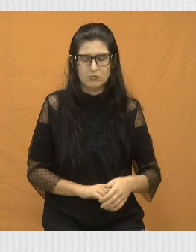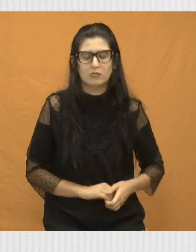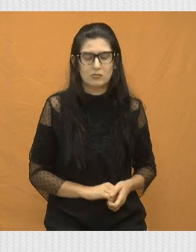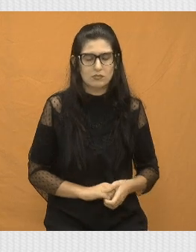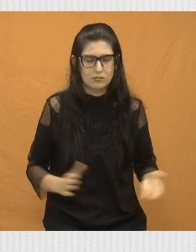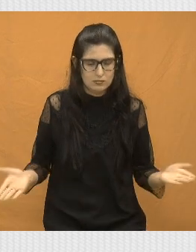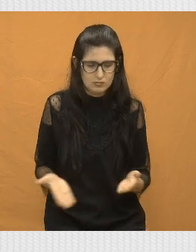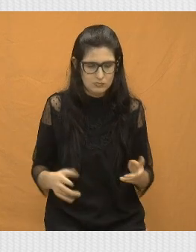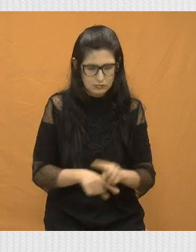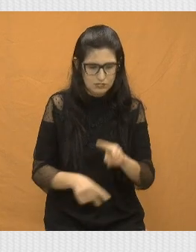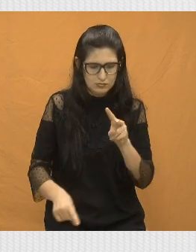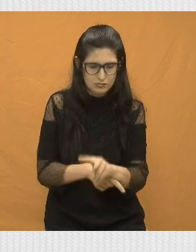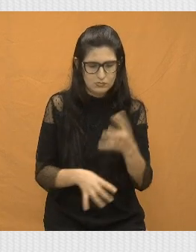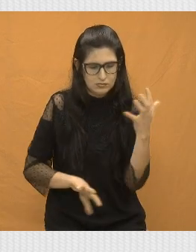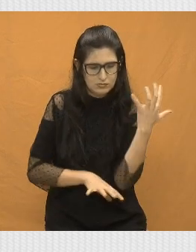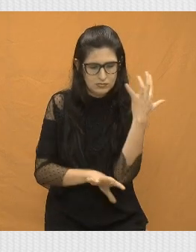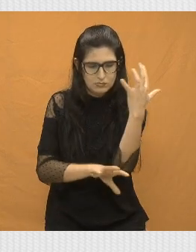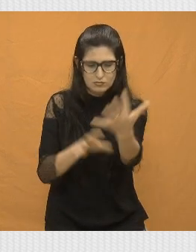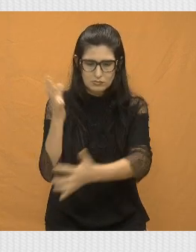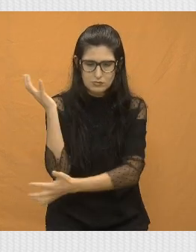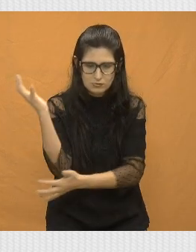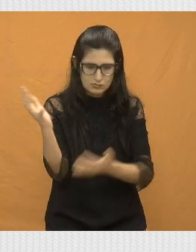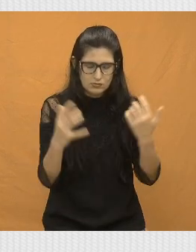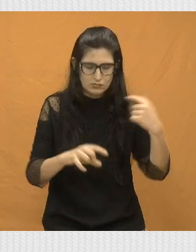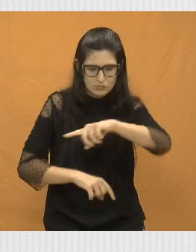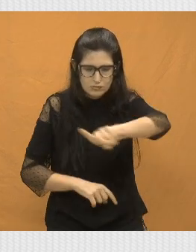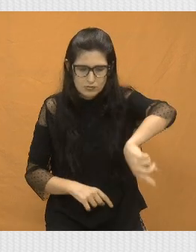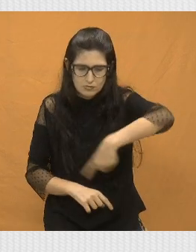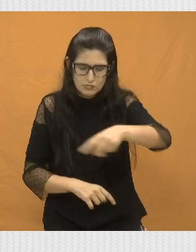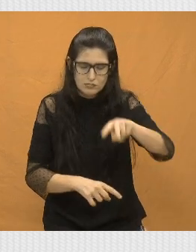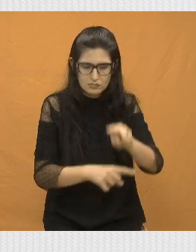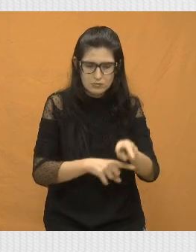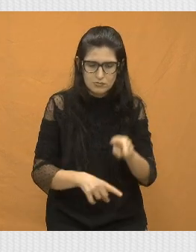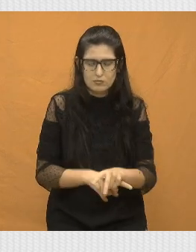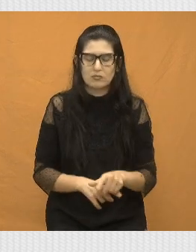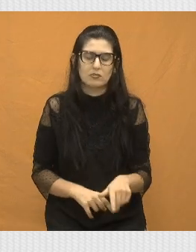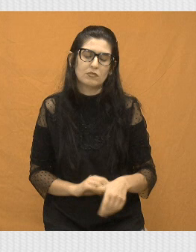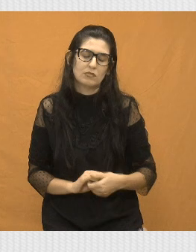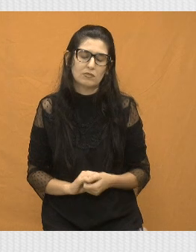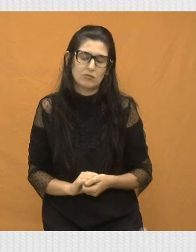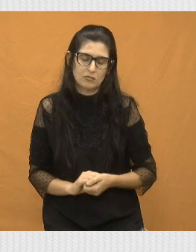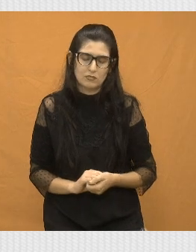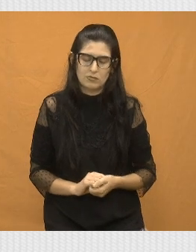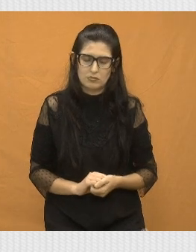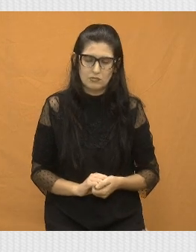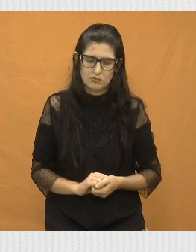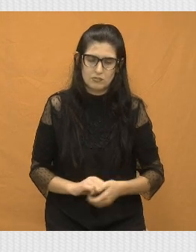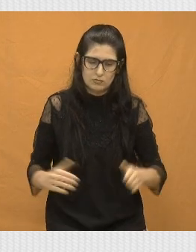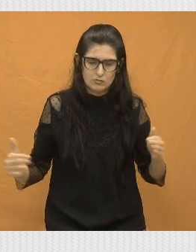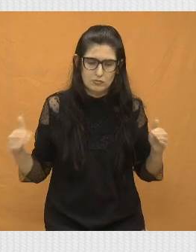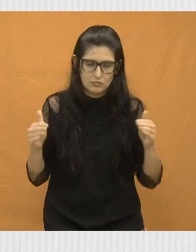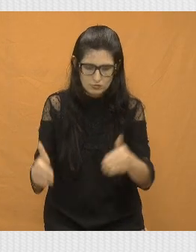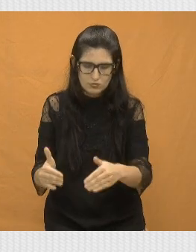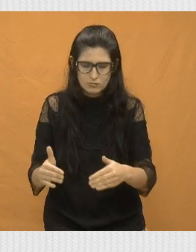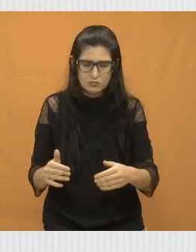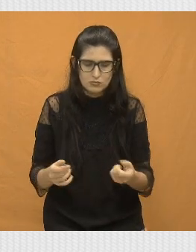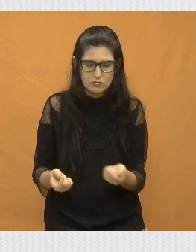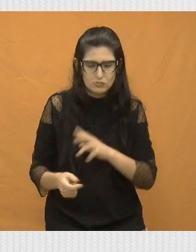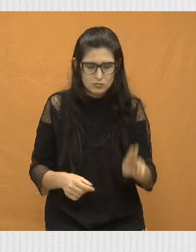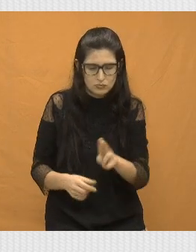Gestão ambiental, que nada mais é que o meio ambiente, né? Temos meta anual